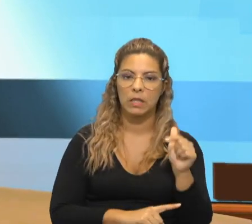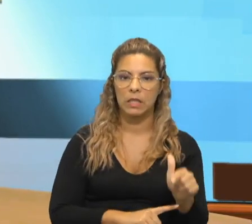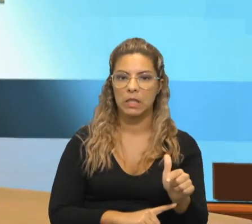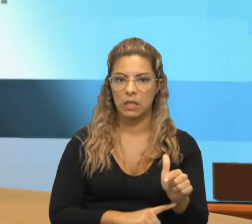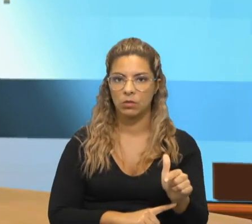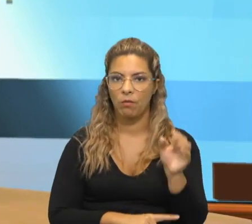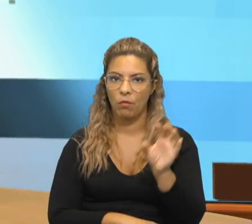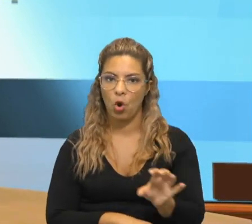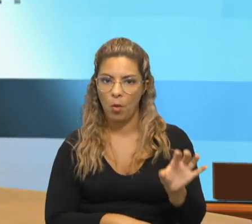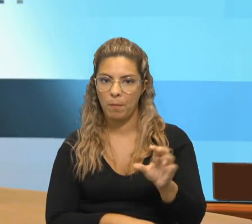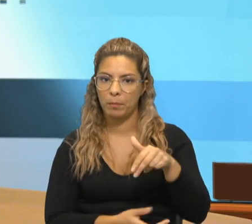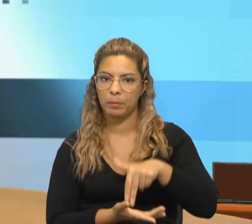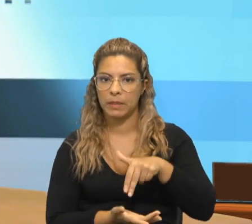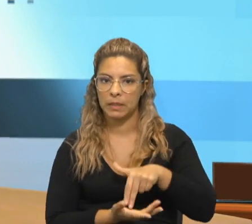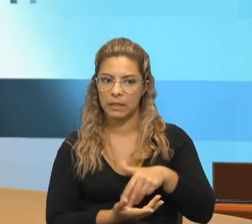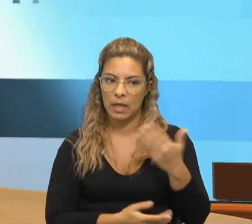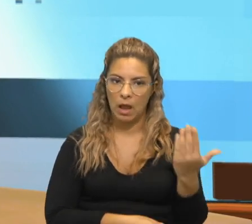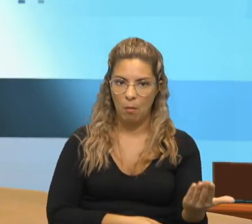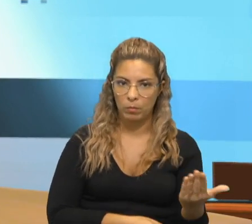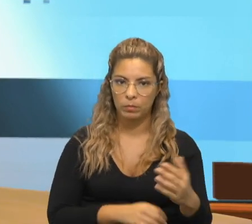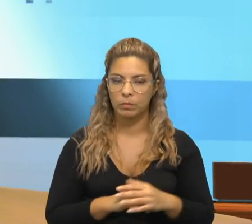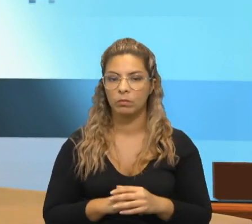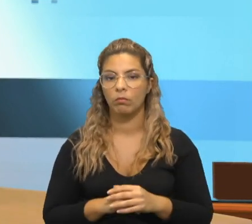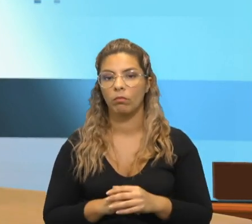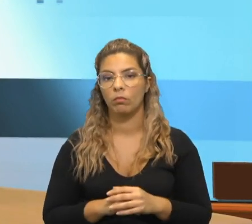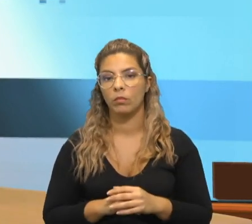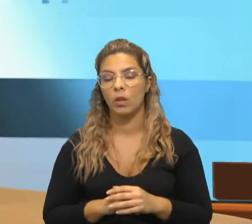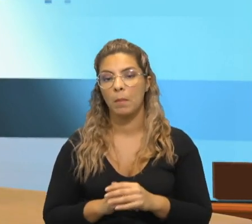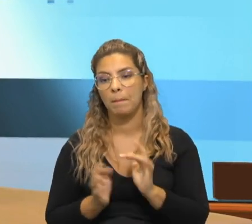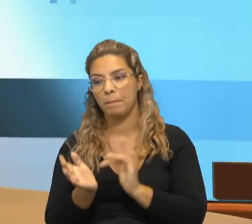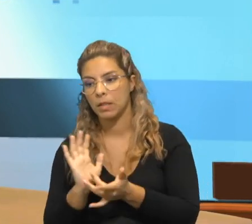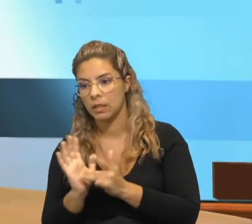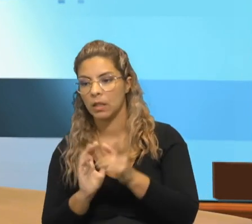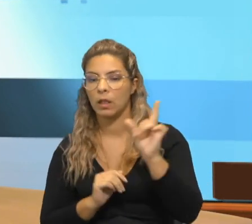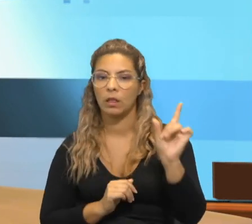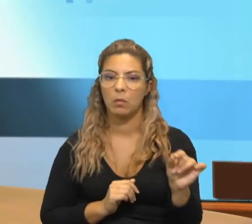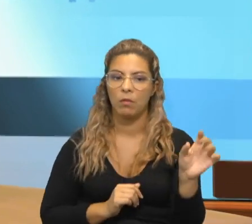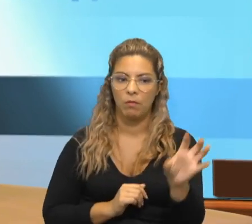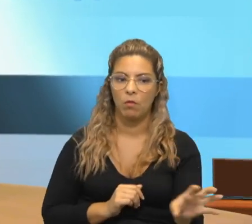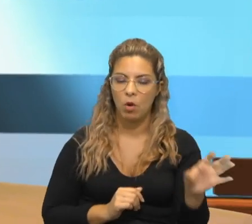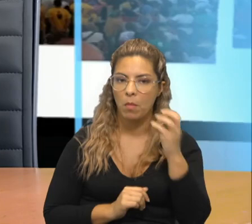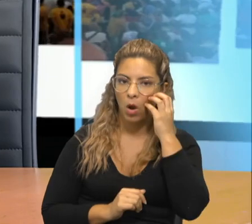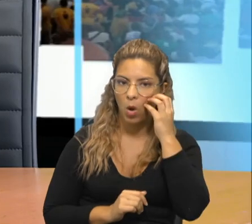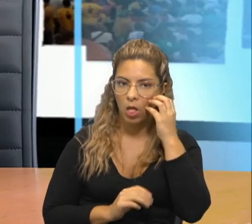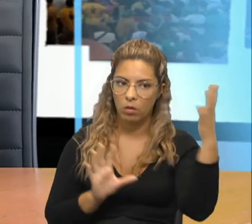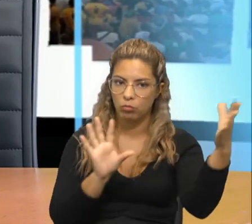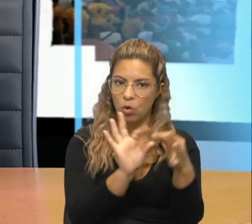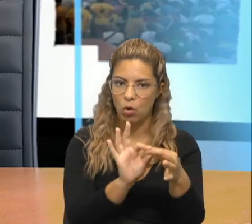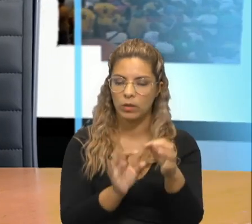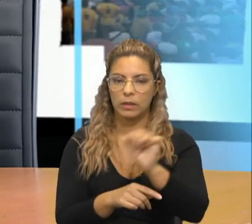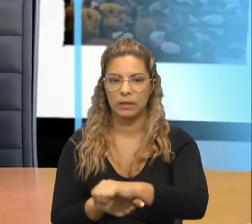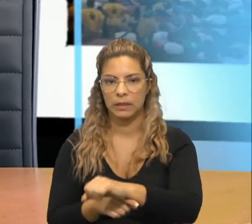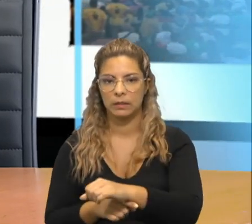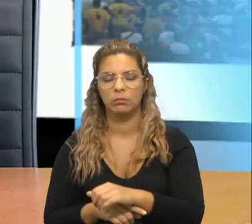a vossa presença está agora a fazer, ligação ao Brasil, ligação a Angola também, não é? Sim, exatamente. Por acaso, há um tema